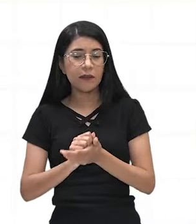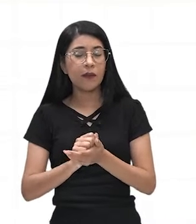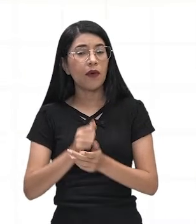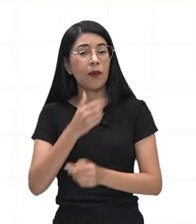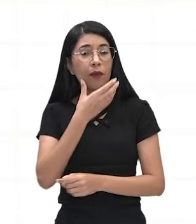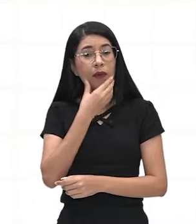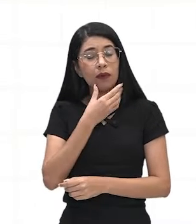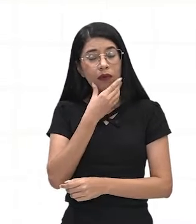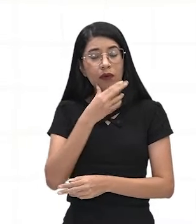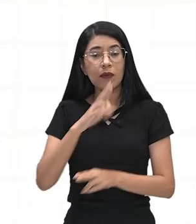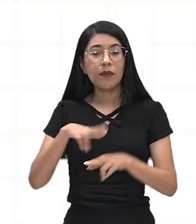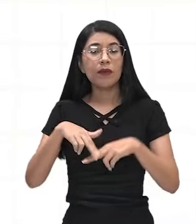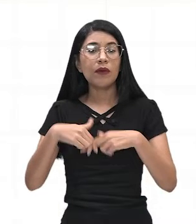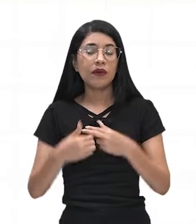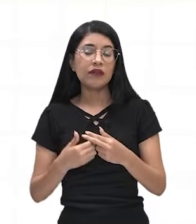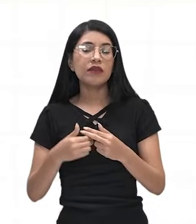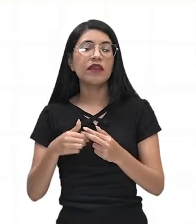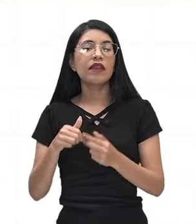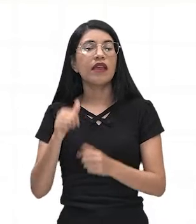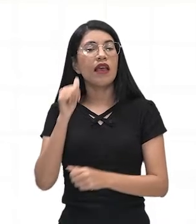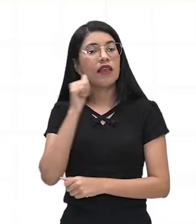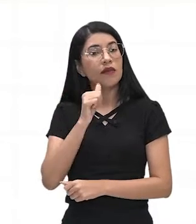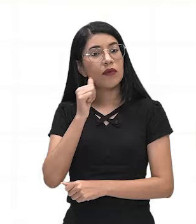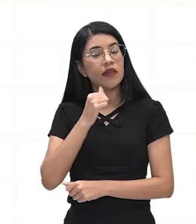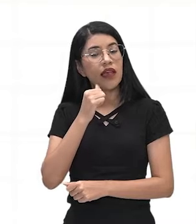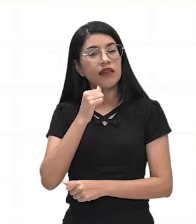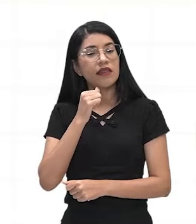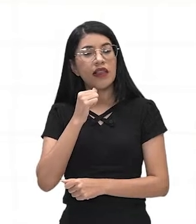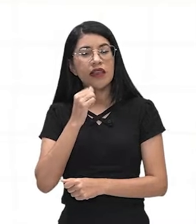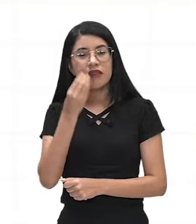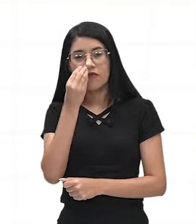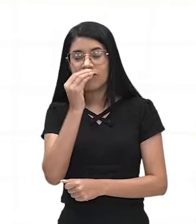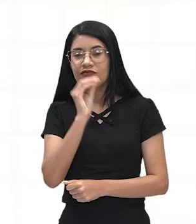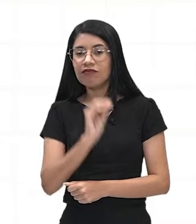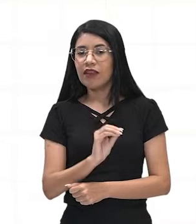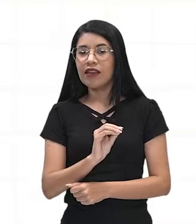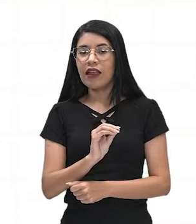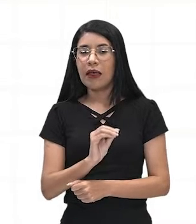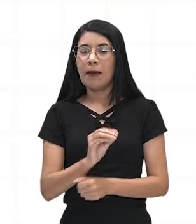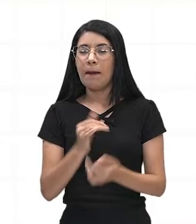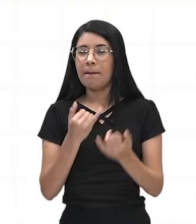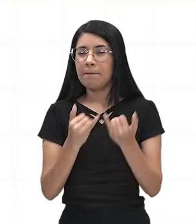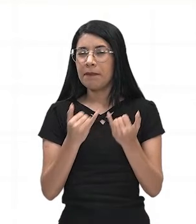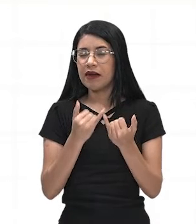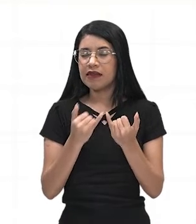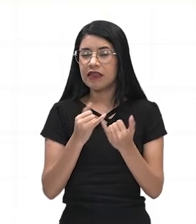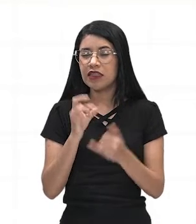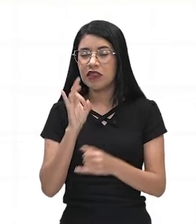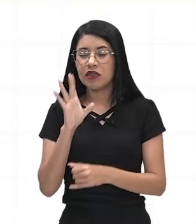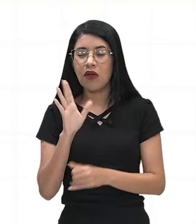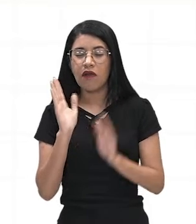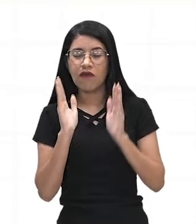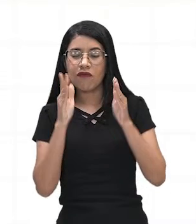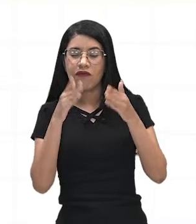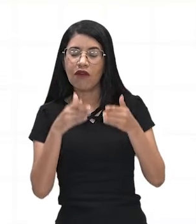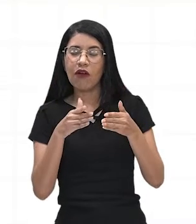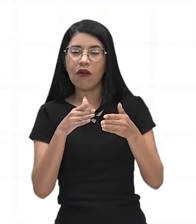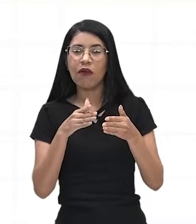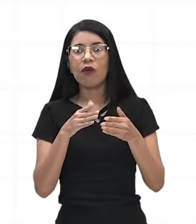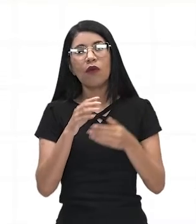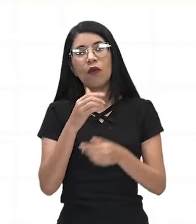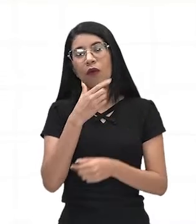fazendo com que as mulheres fossem apagadas, como se o mundo fosse feito e pensado